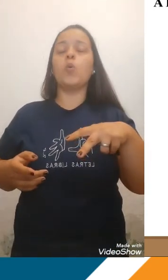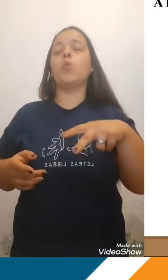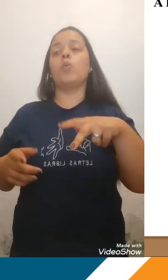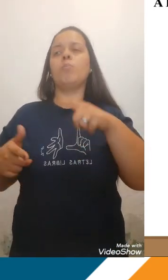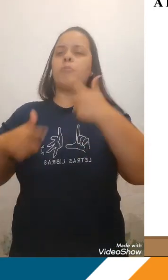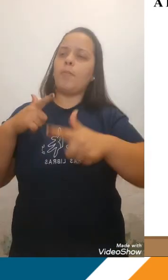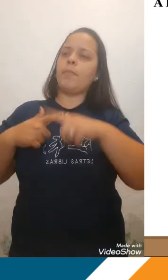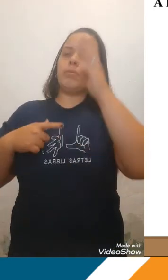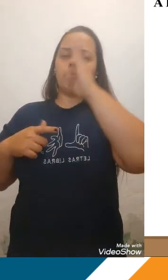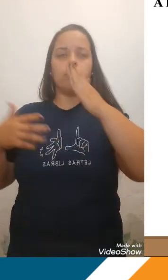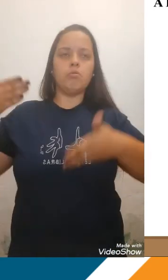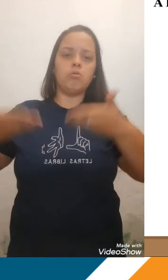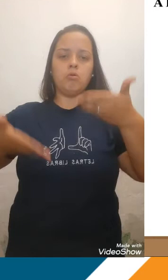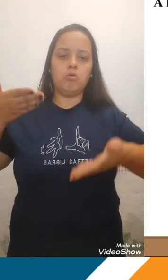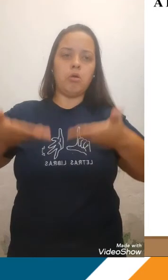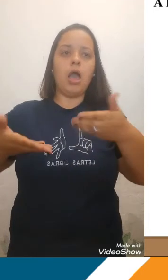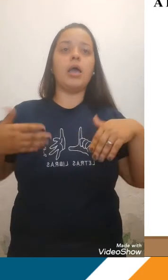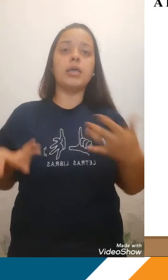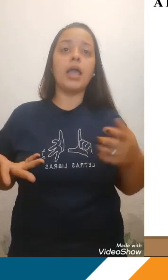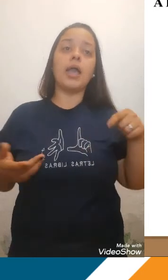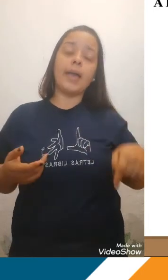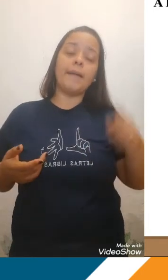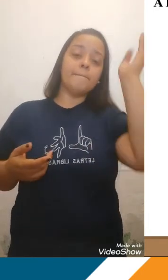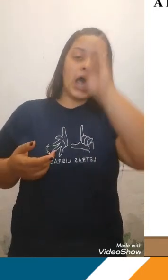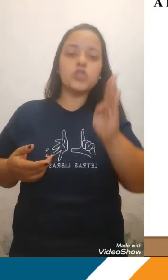independência do Brasil. Mas, contudo, declarar não